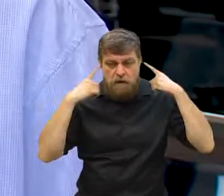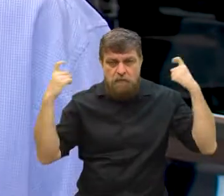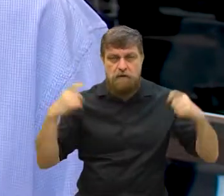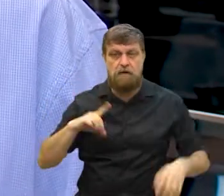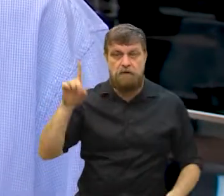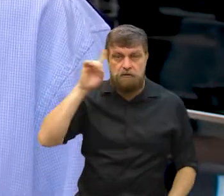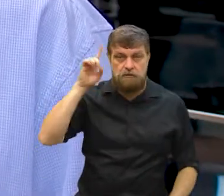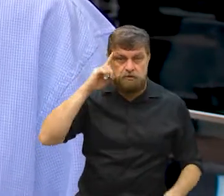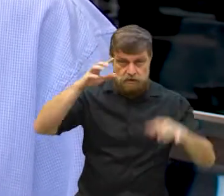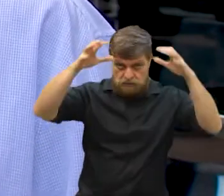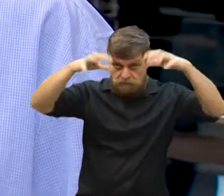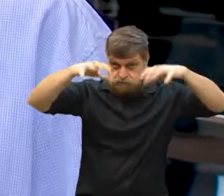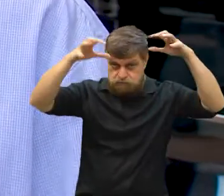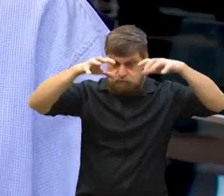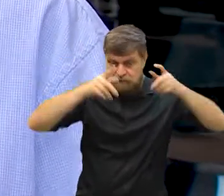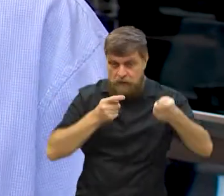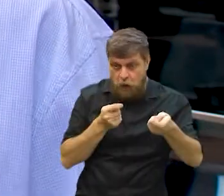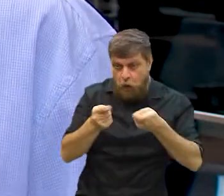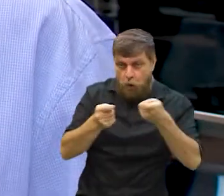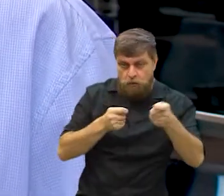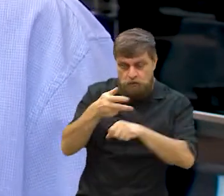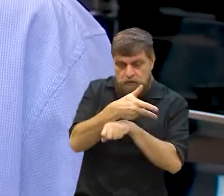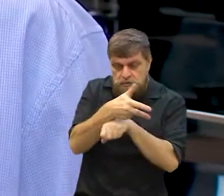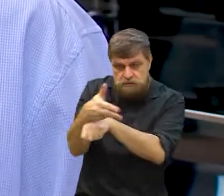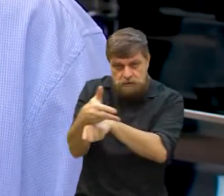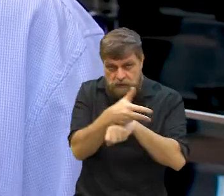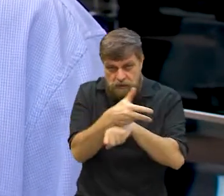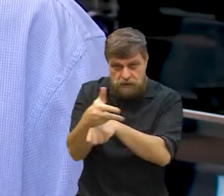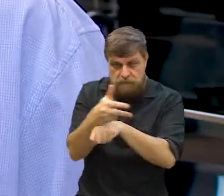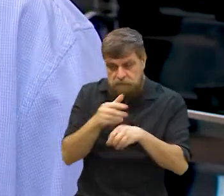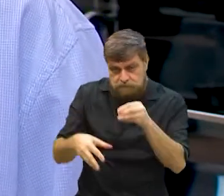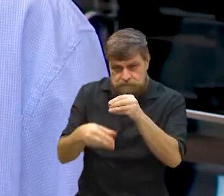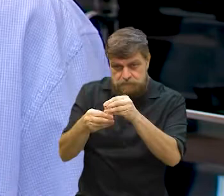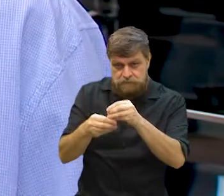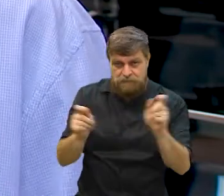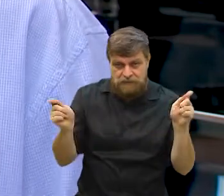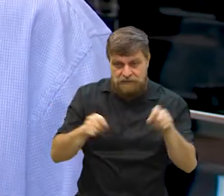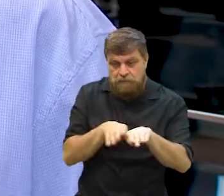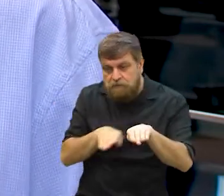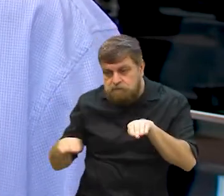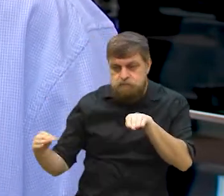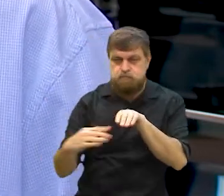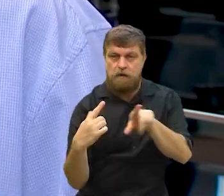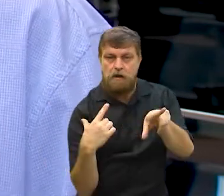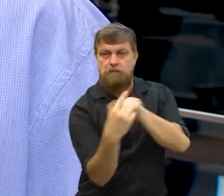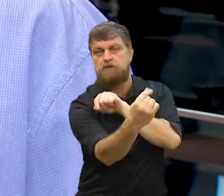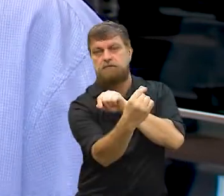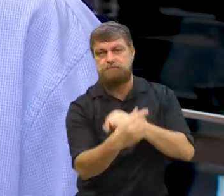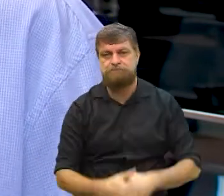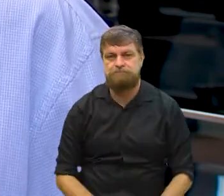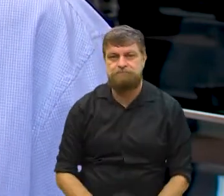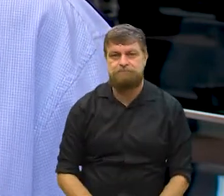no dia que vai ter essas previsões monitoramento de câmera tudo mais e possíveis rotas de fuga para esses